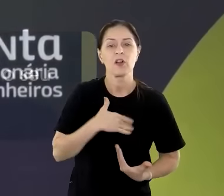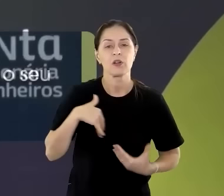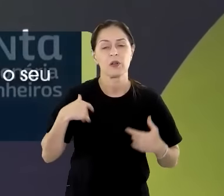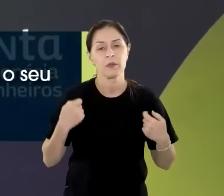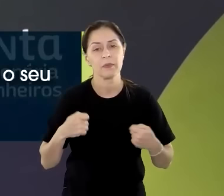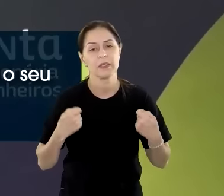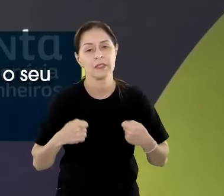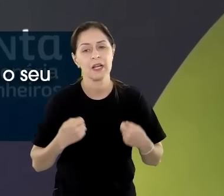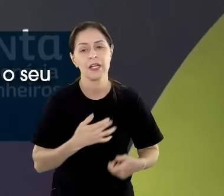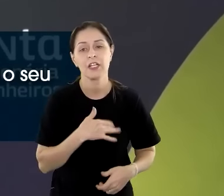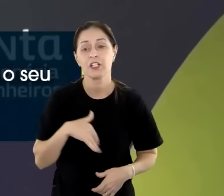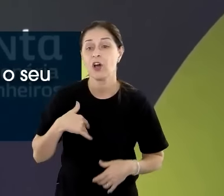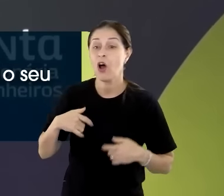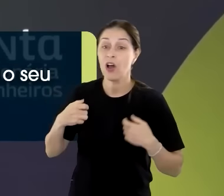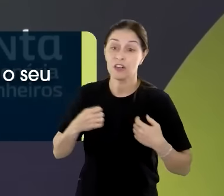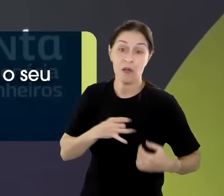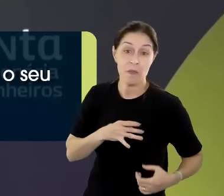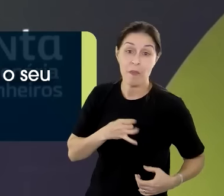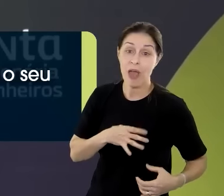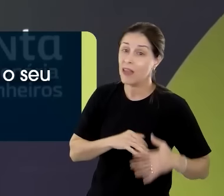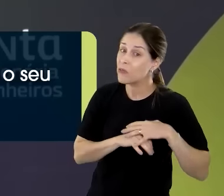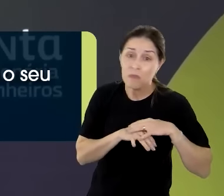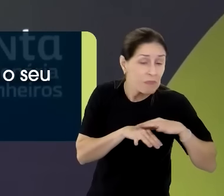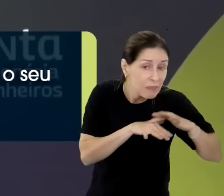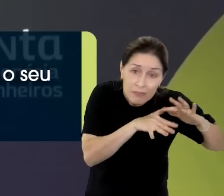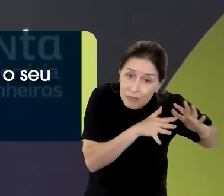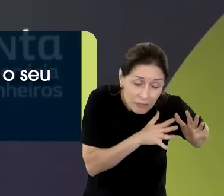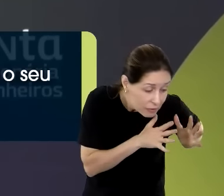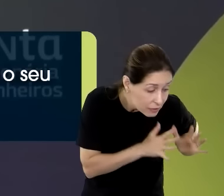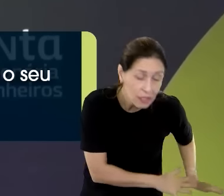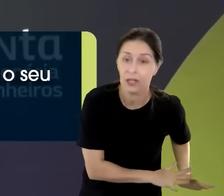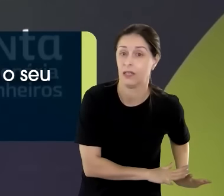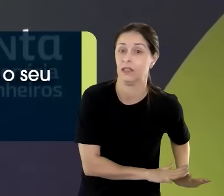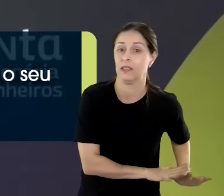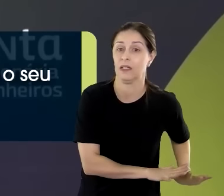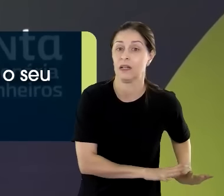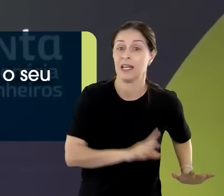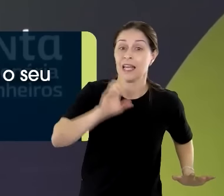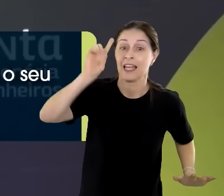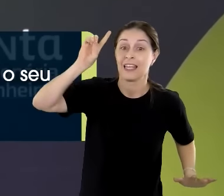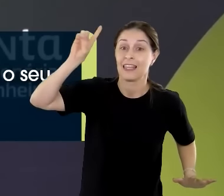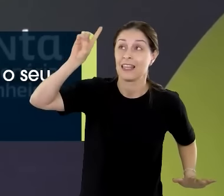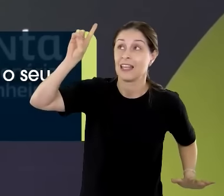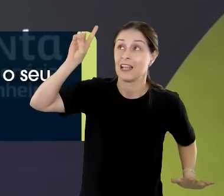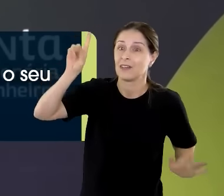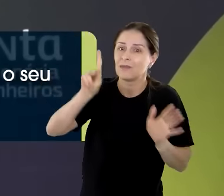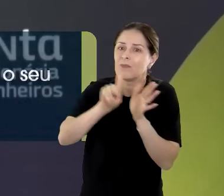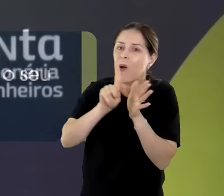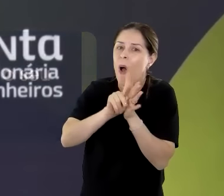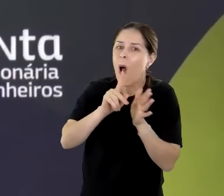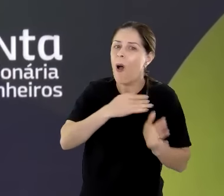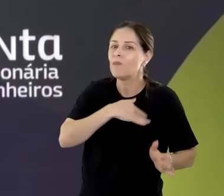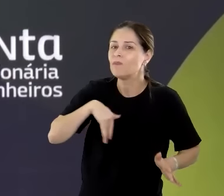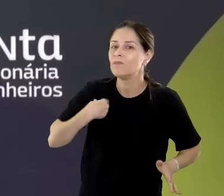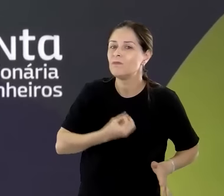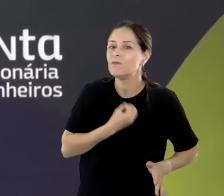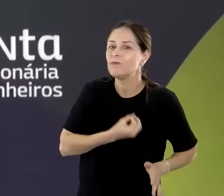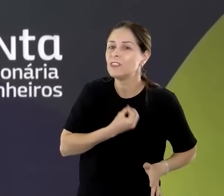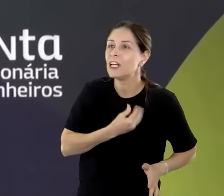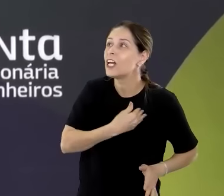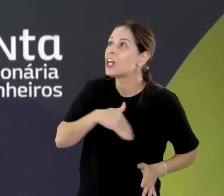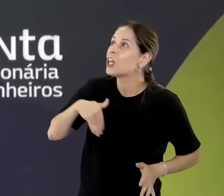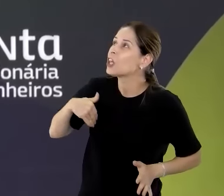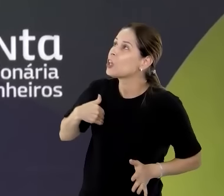rebanho, porque vosso Pai se agradou em dar-vos o seu reino. Você já é possuidor do reino, você